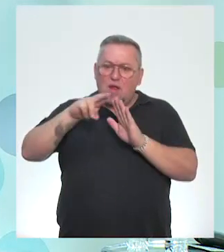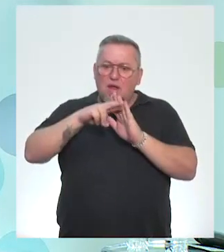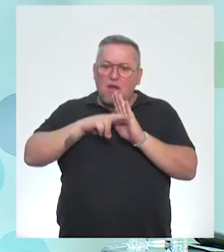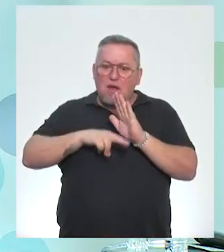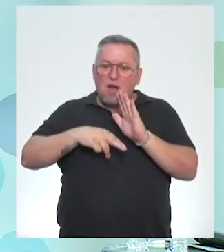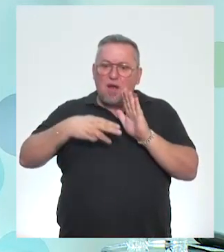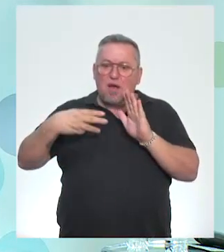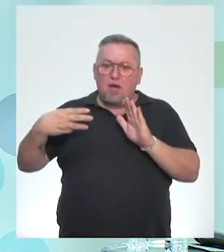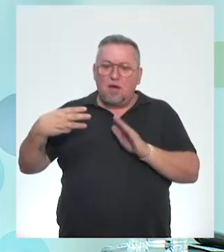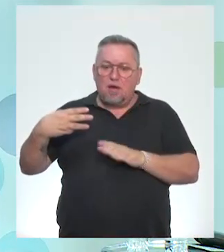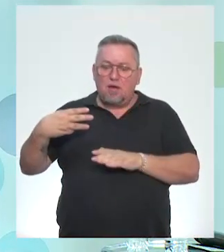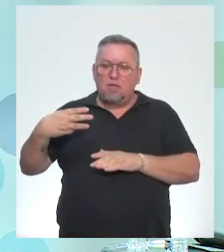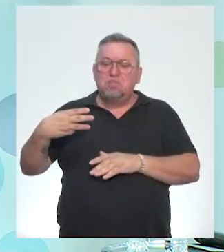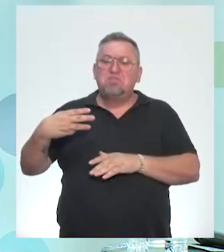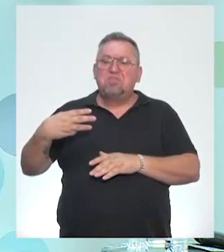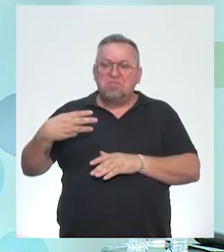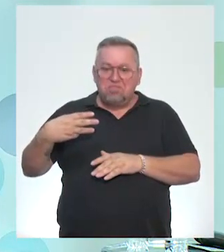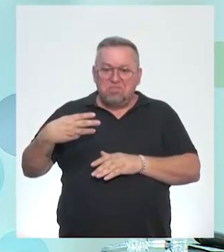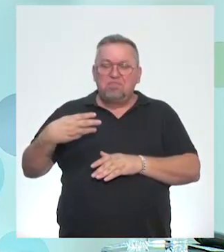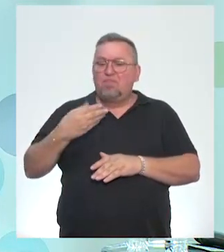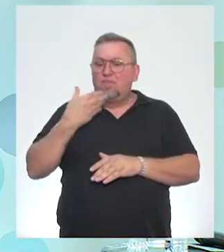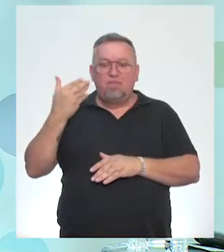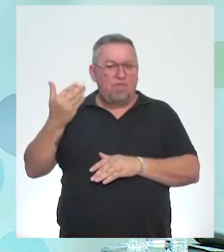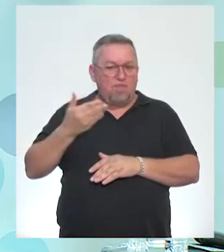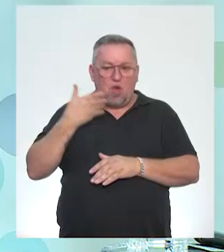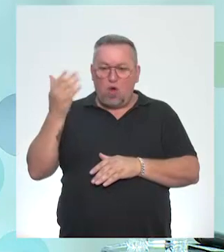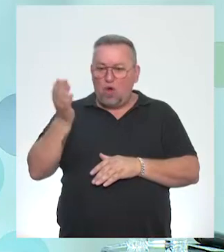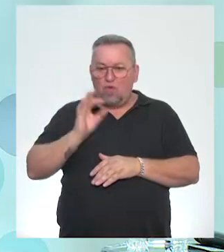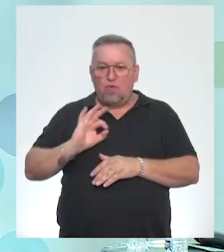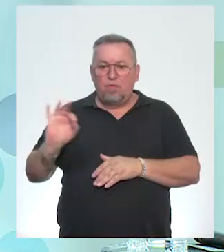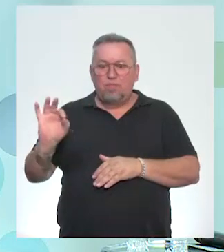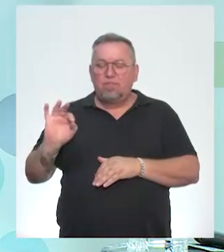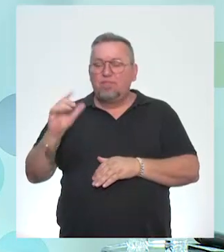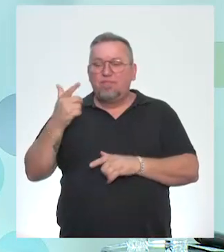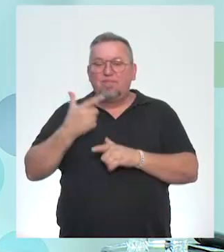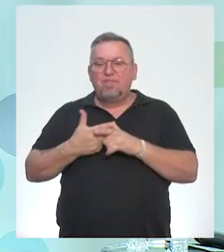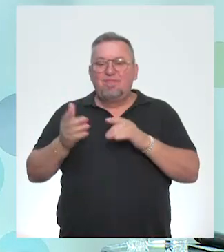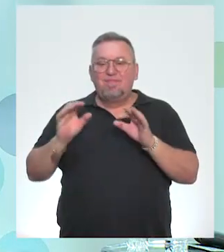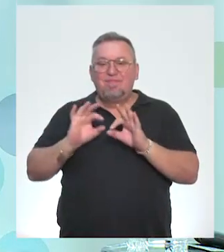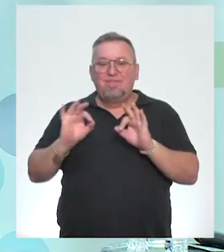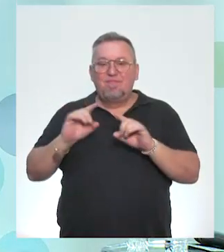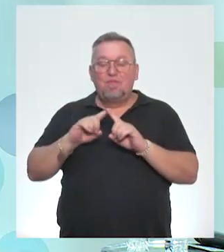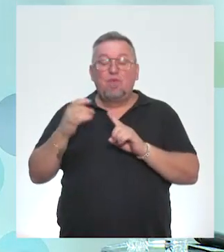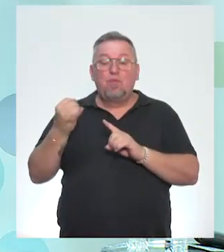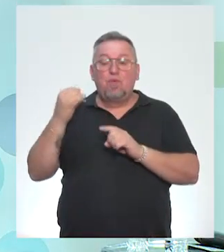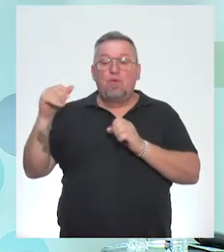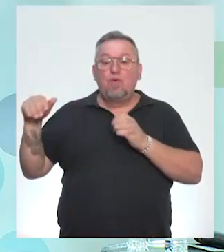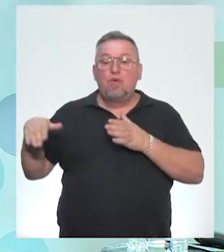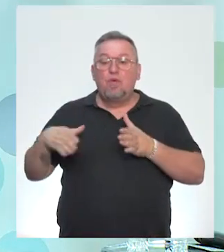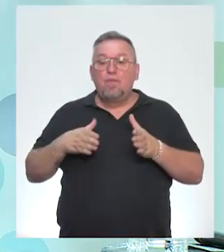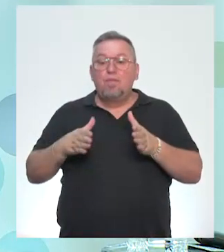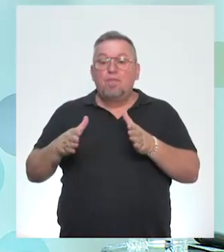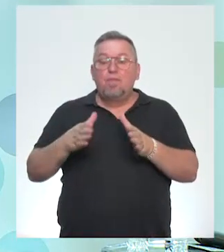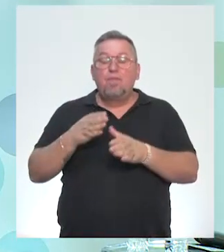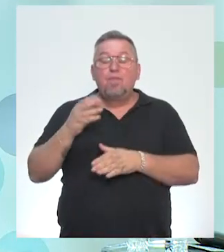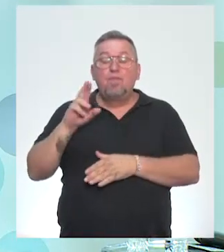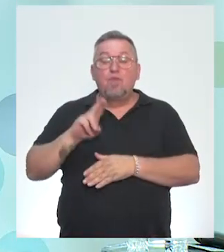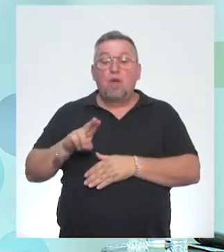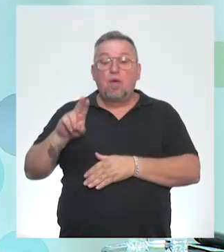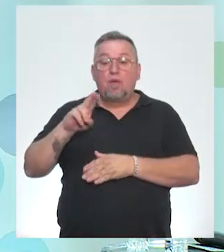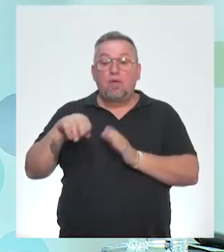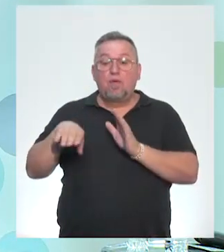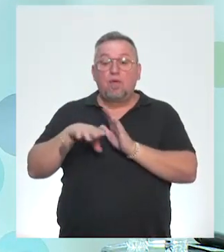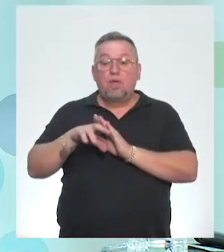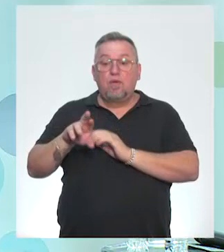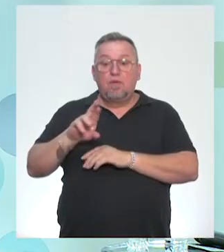você trabalha bem essa questão da proporcionalidade, fique à vontade. O que importa, os caminhos que você utiliza para chegar ao